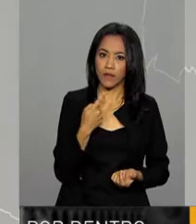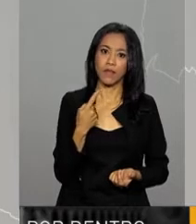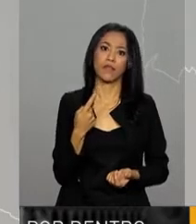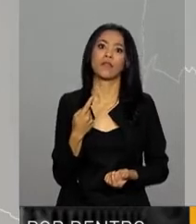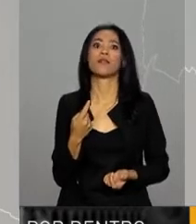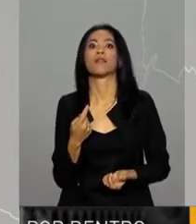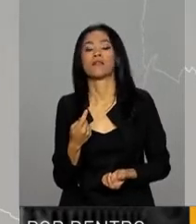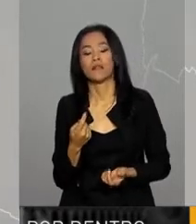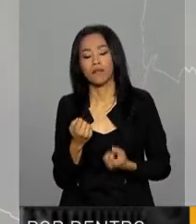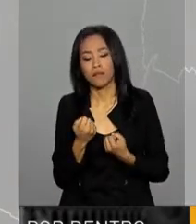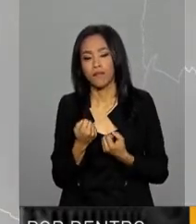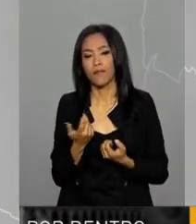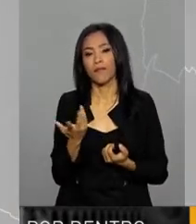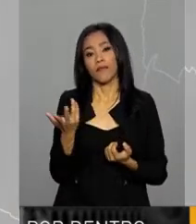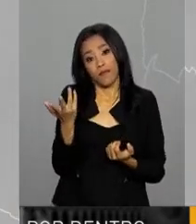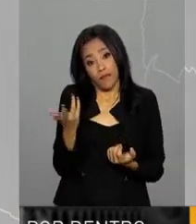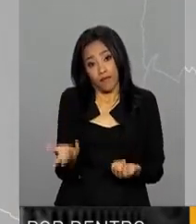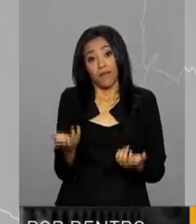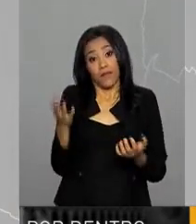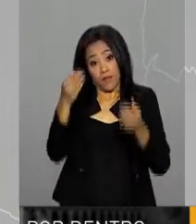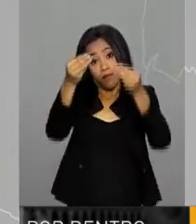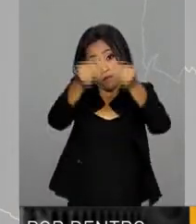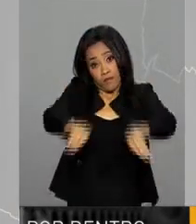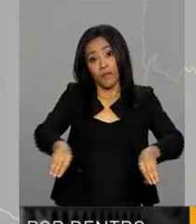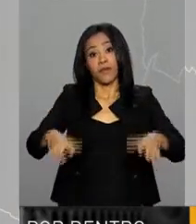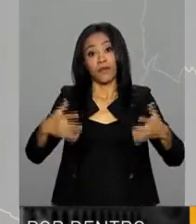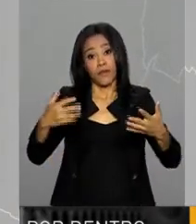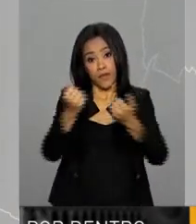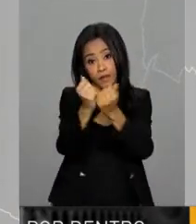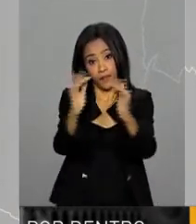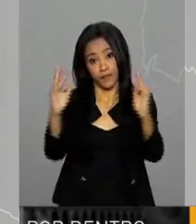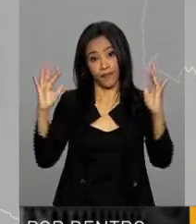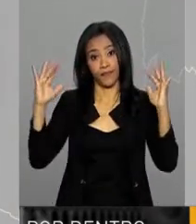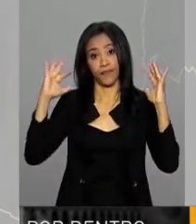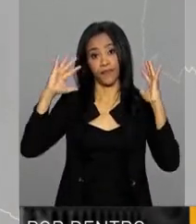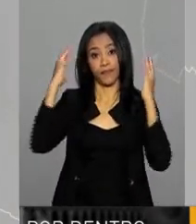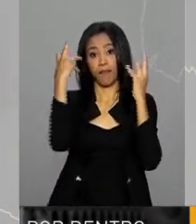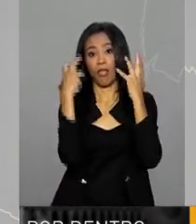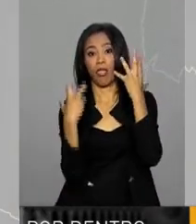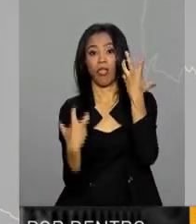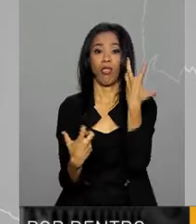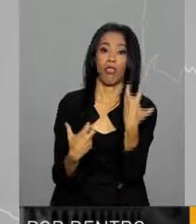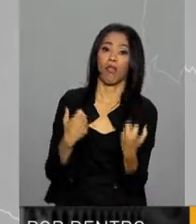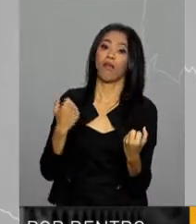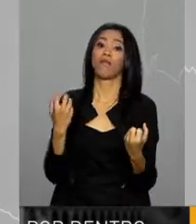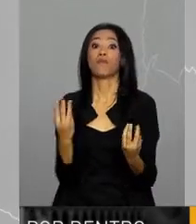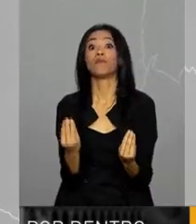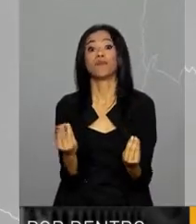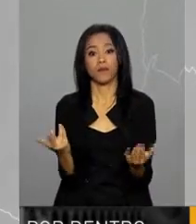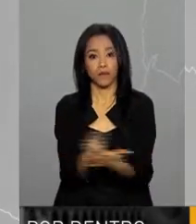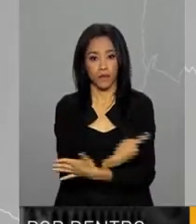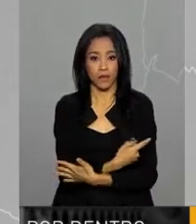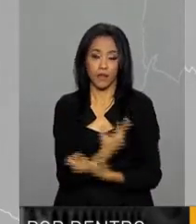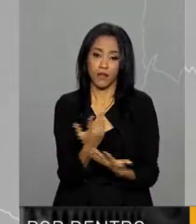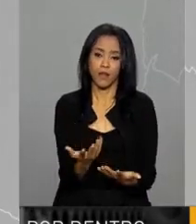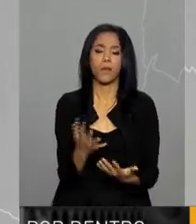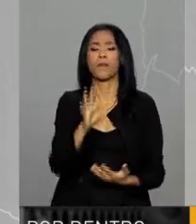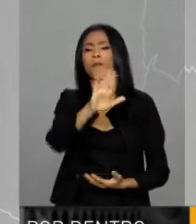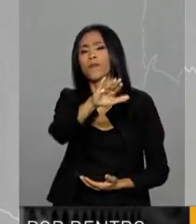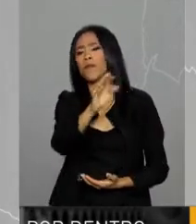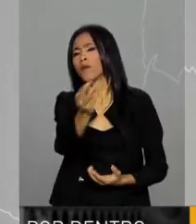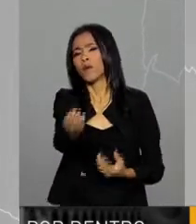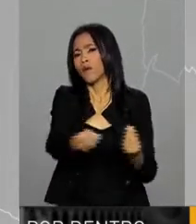katrina ambiental também é na nossa região e que provoca muitos prejuízos de que forma o